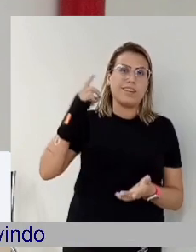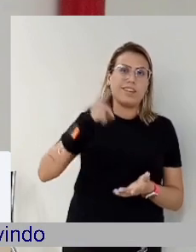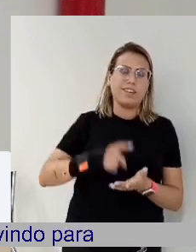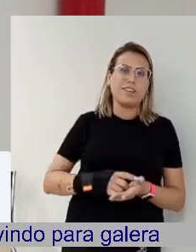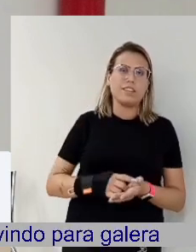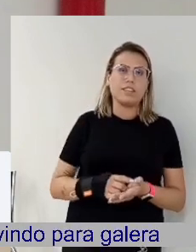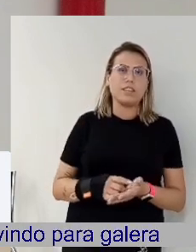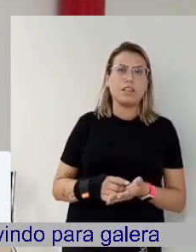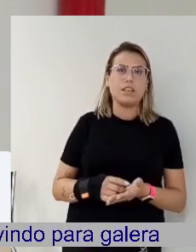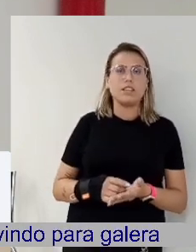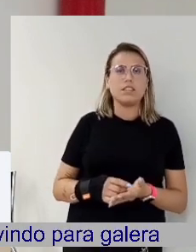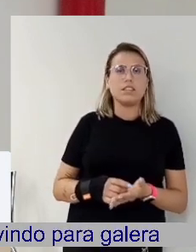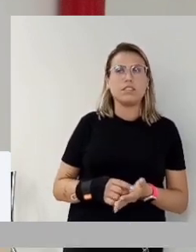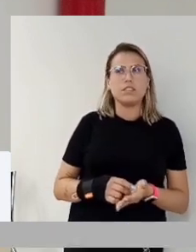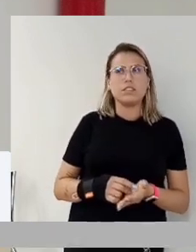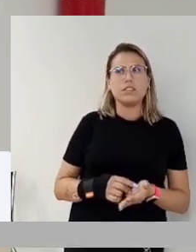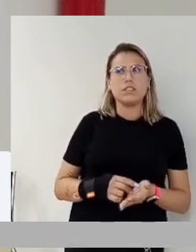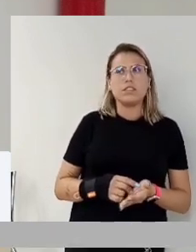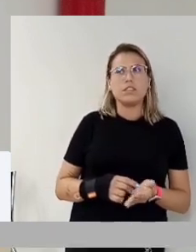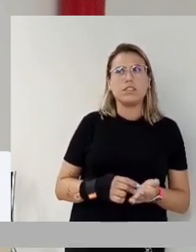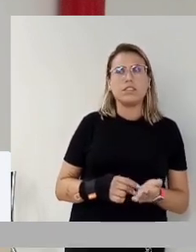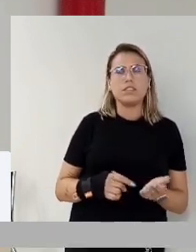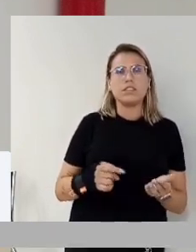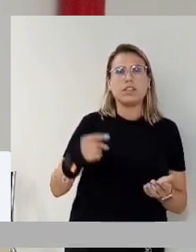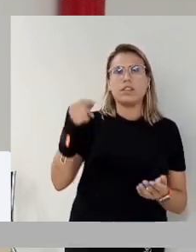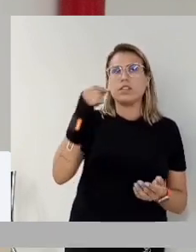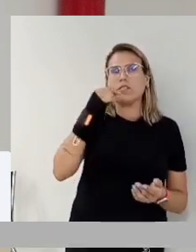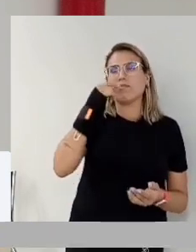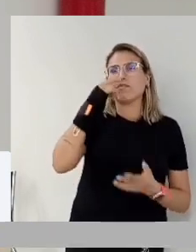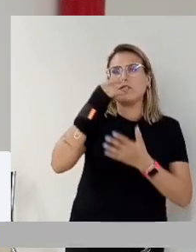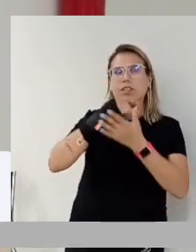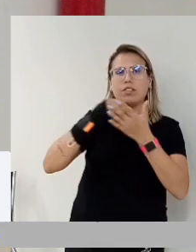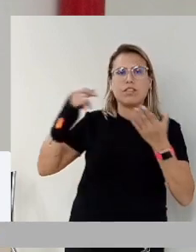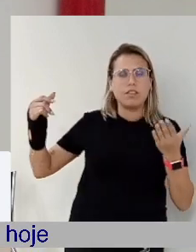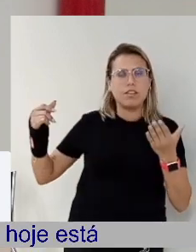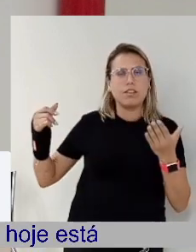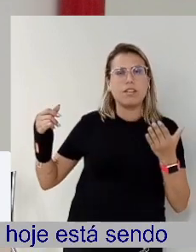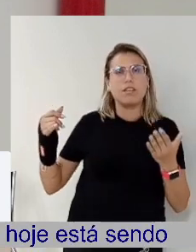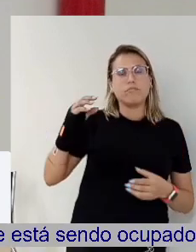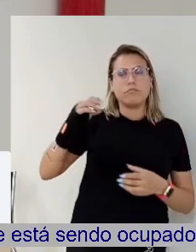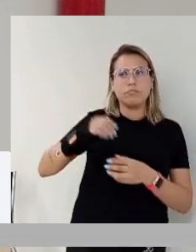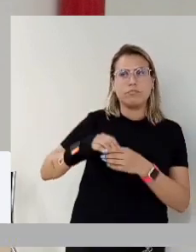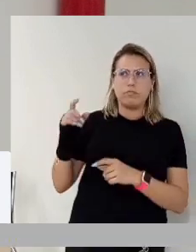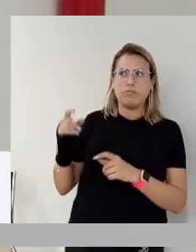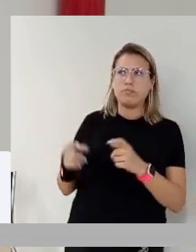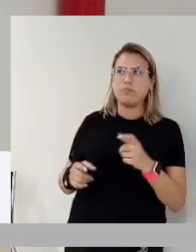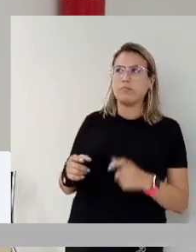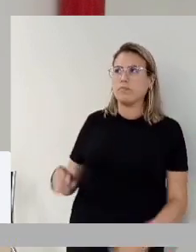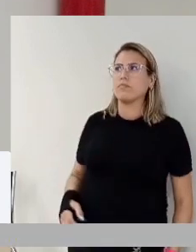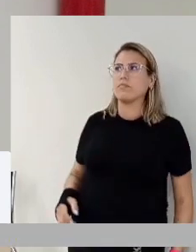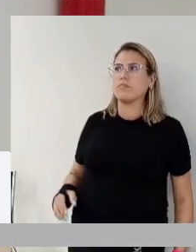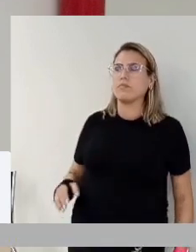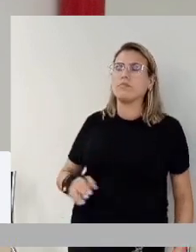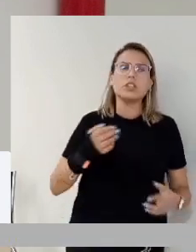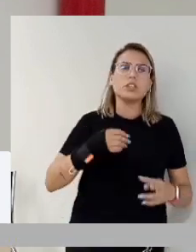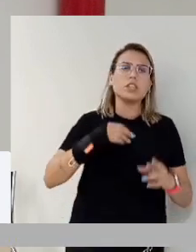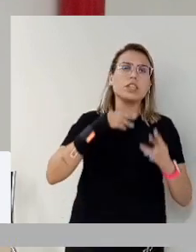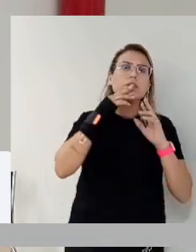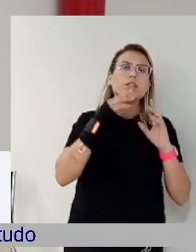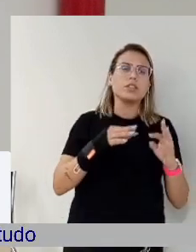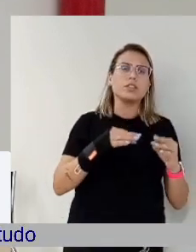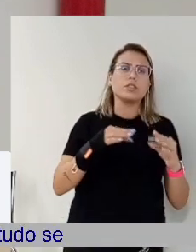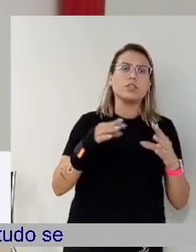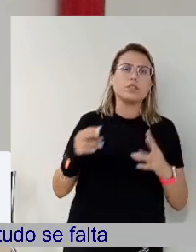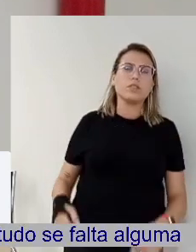galera fumar pedra usar droga sabe então hoje tá sendo ocupado por cidadões Eu acho que eu respondi tudo se